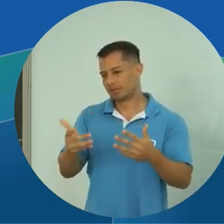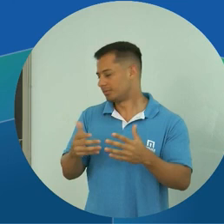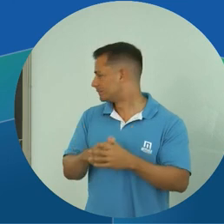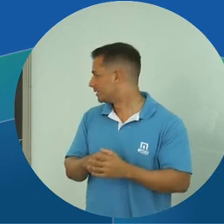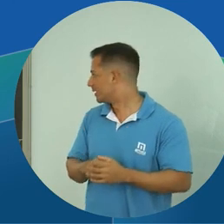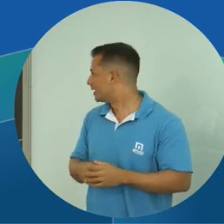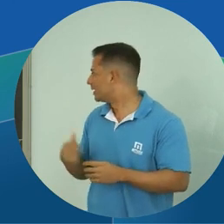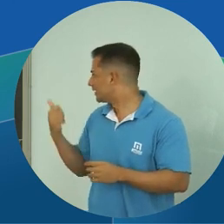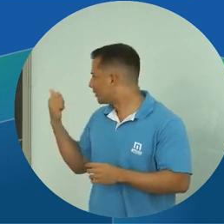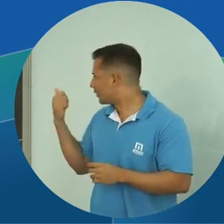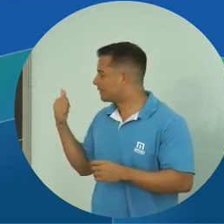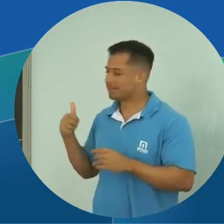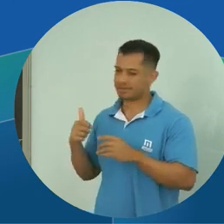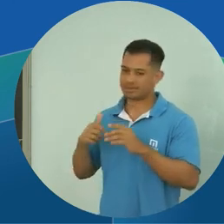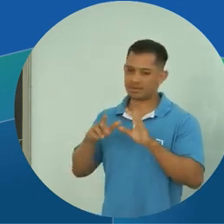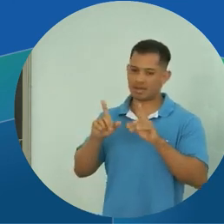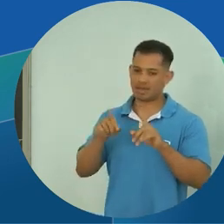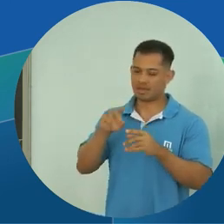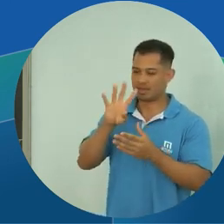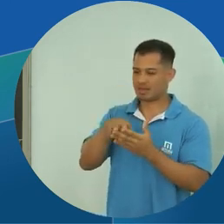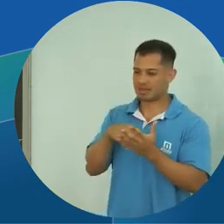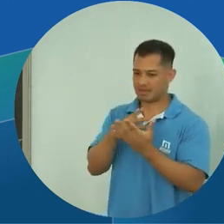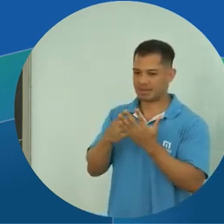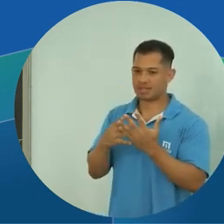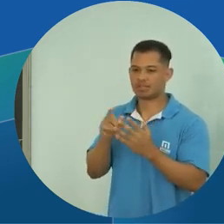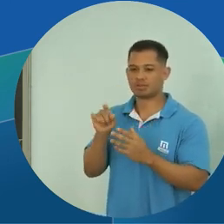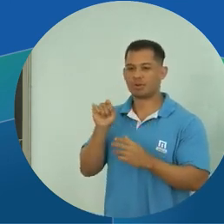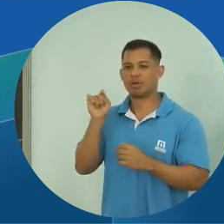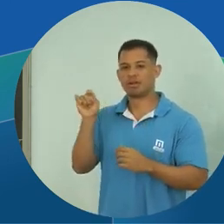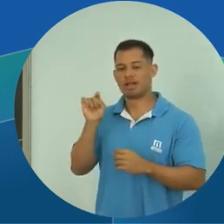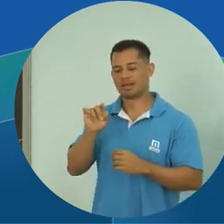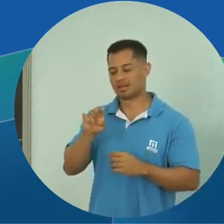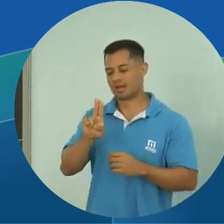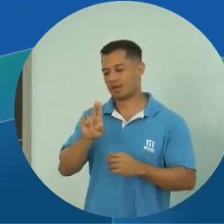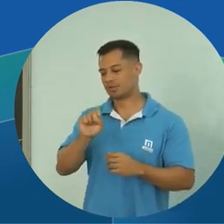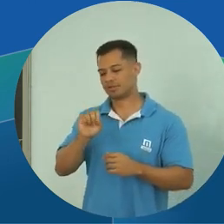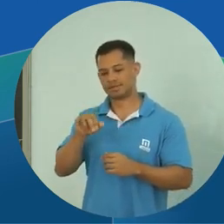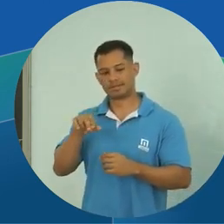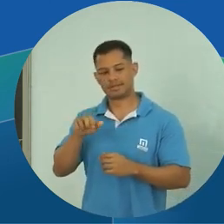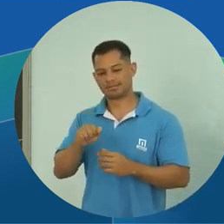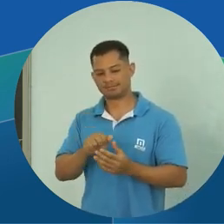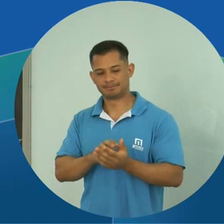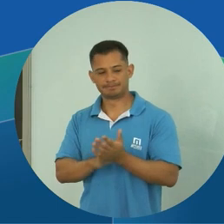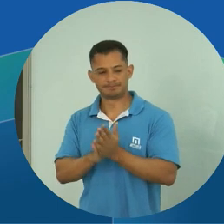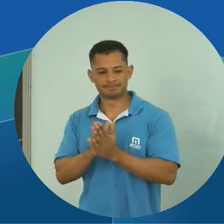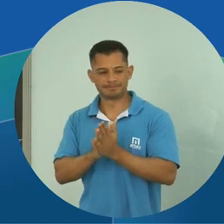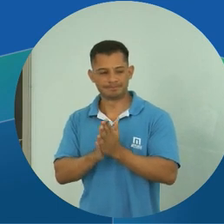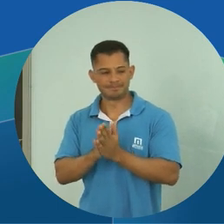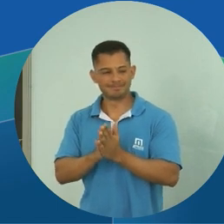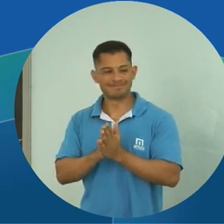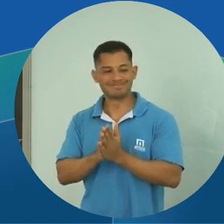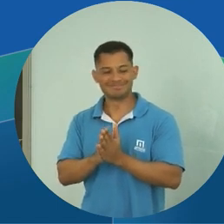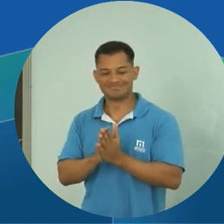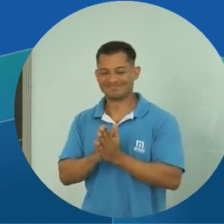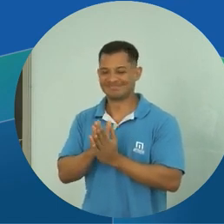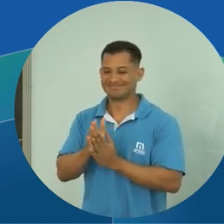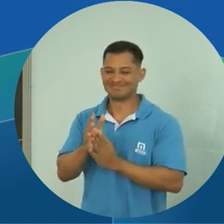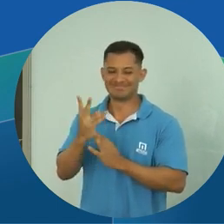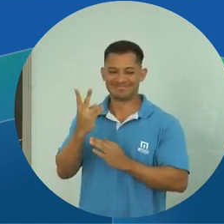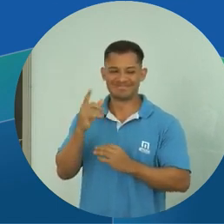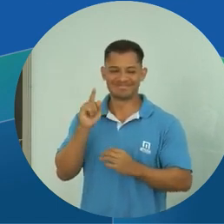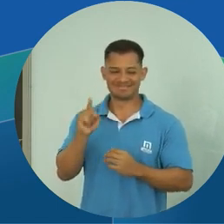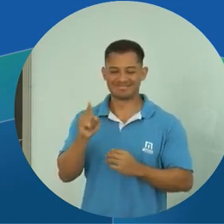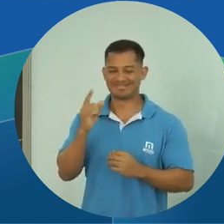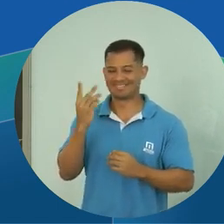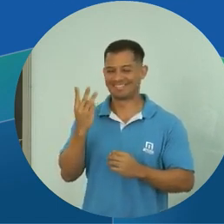que a gente adotou na nossa usina, né? Com aqui o peso aqui de 2,3, aqui vai ficar ruim